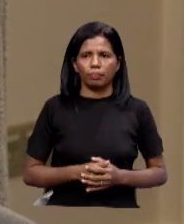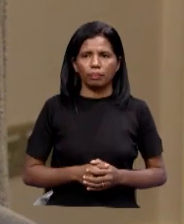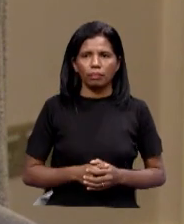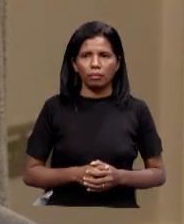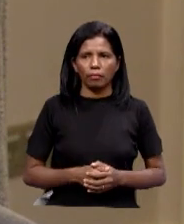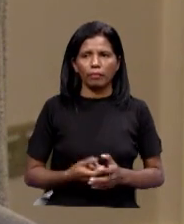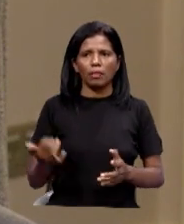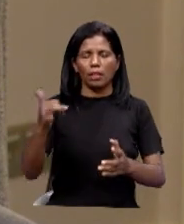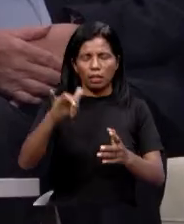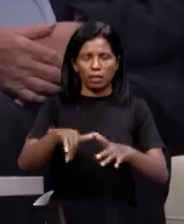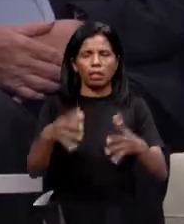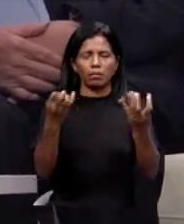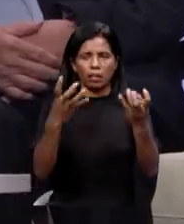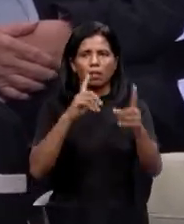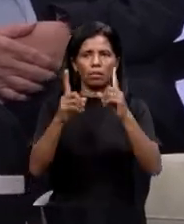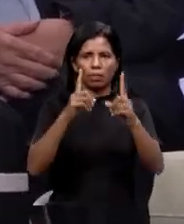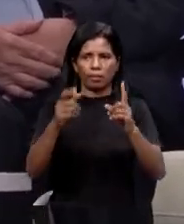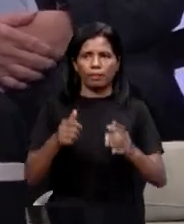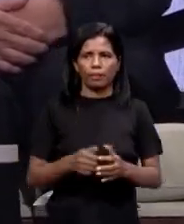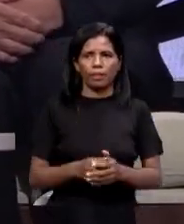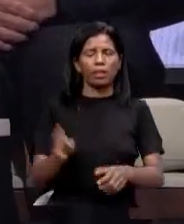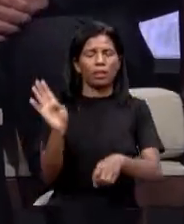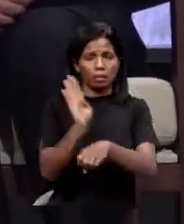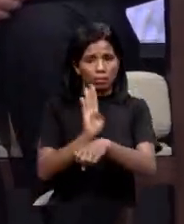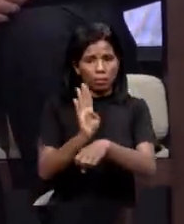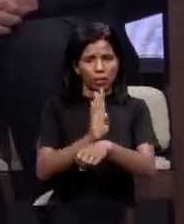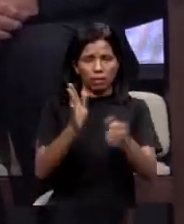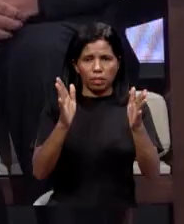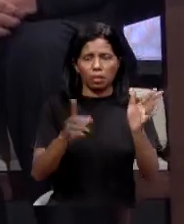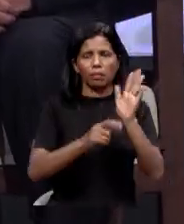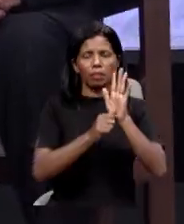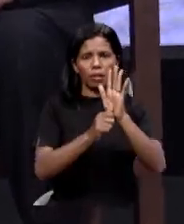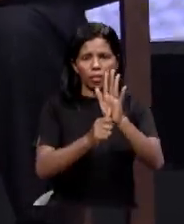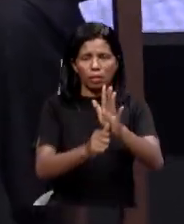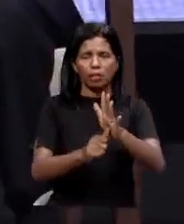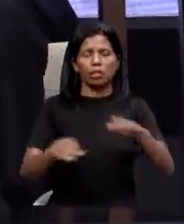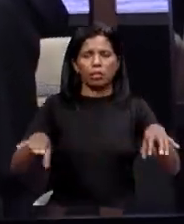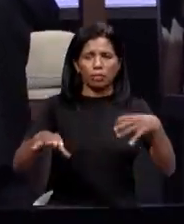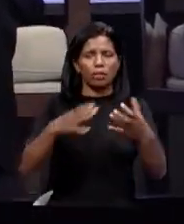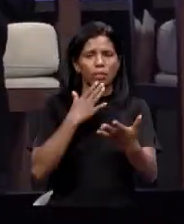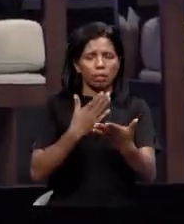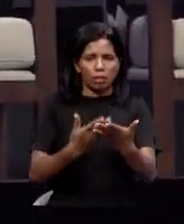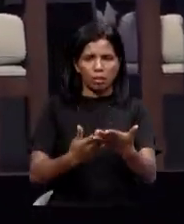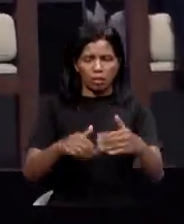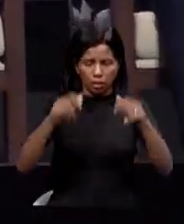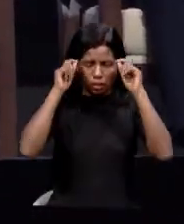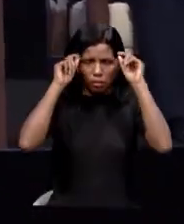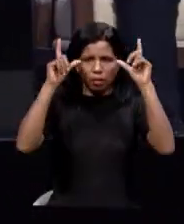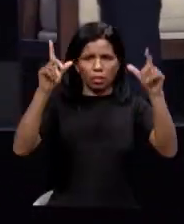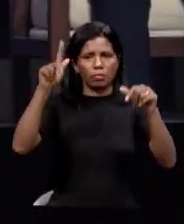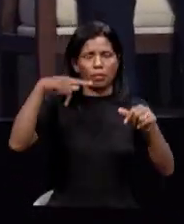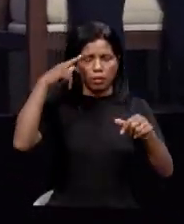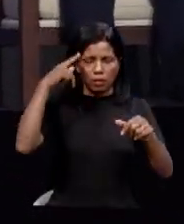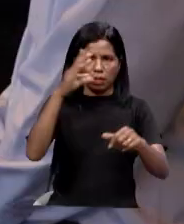né sira baraculia. E a Business Forum ne, orador se apresenta recurso potencialidade de Timor-Leste nian, política